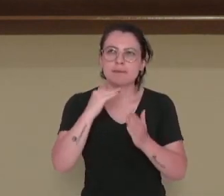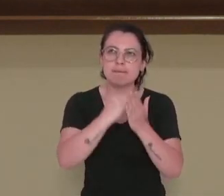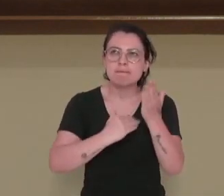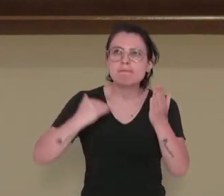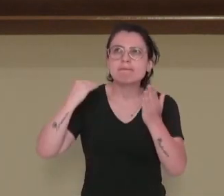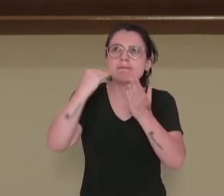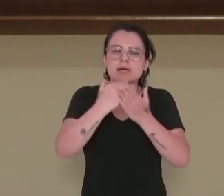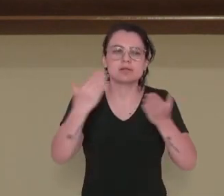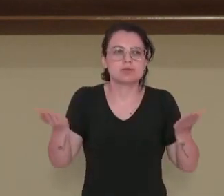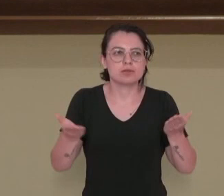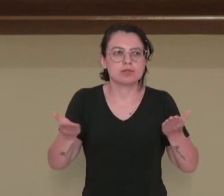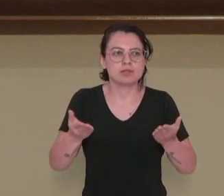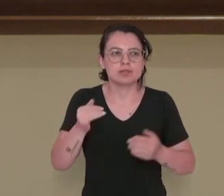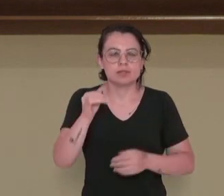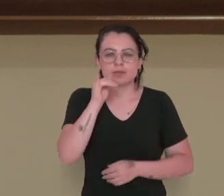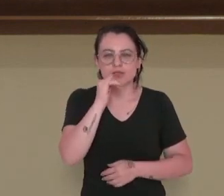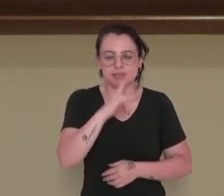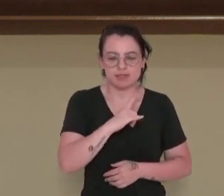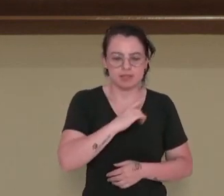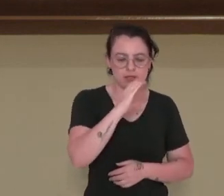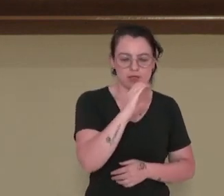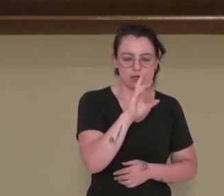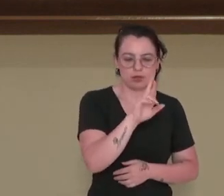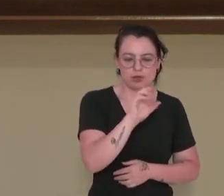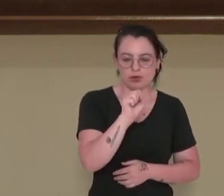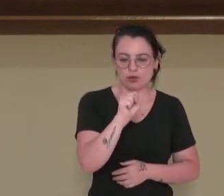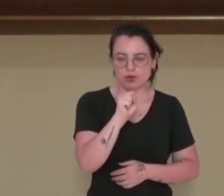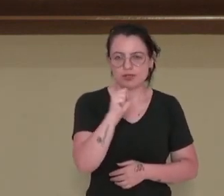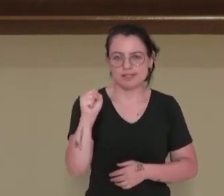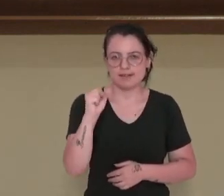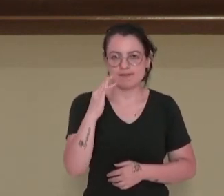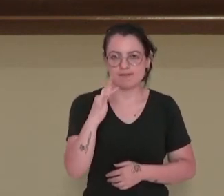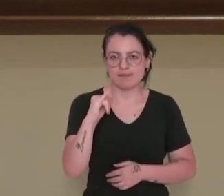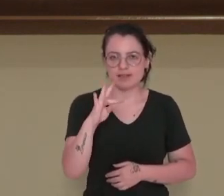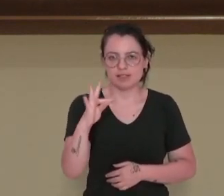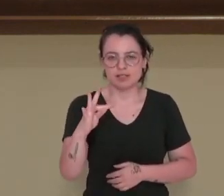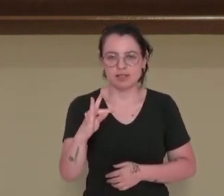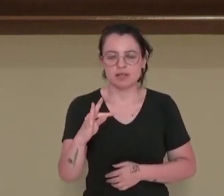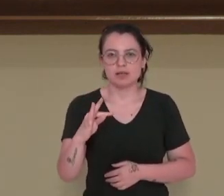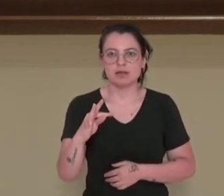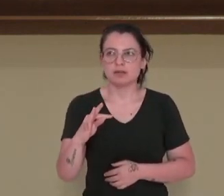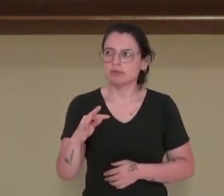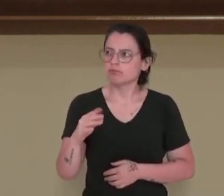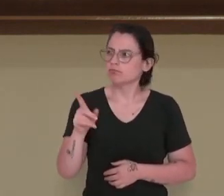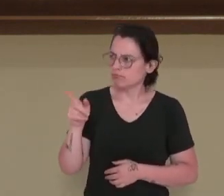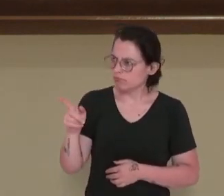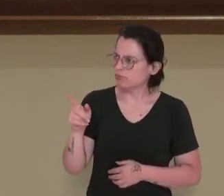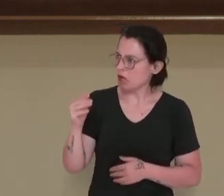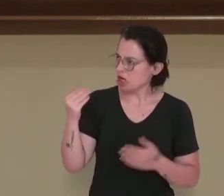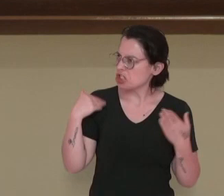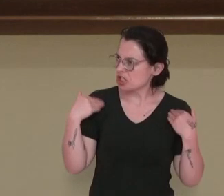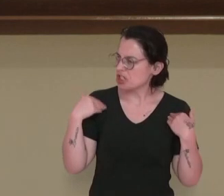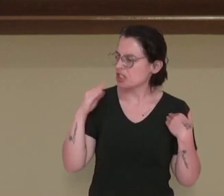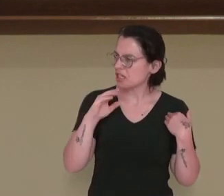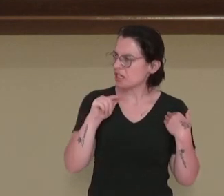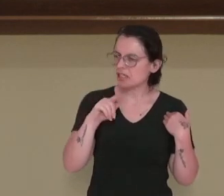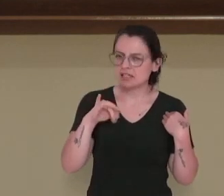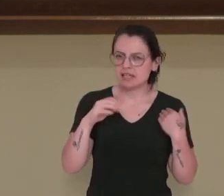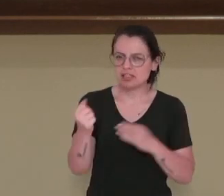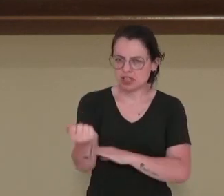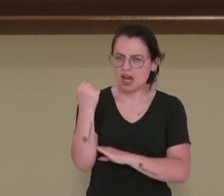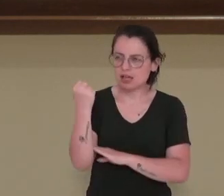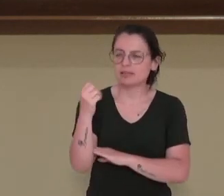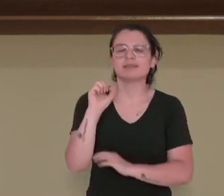no auge hoje, por exemplo, o CrossFit, né, o treinamento funcional. Ah, professora, mas isso é uma ginástica? É uma ginástica. Não